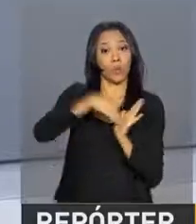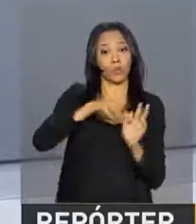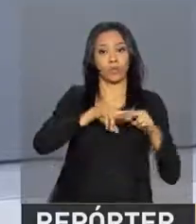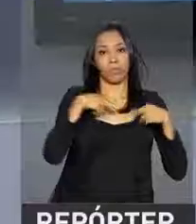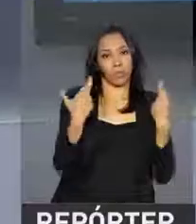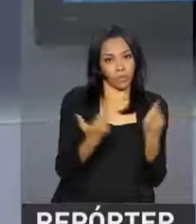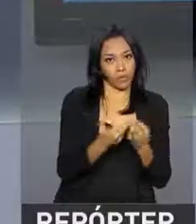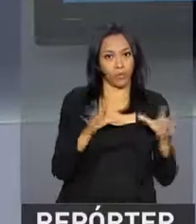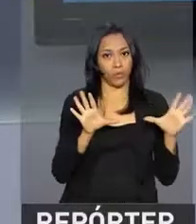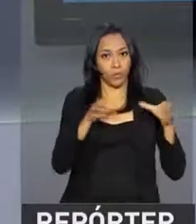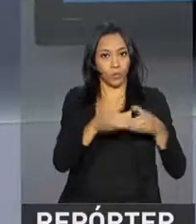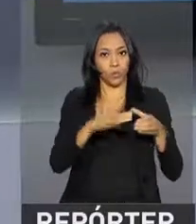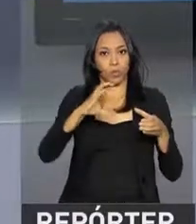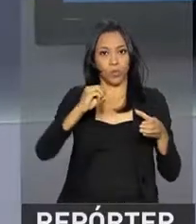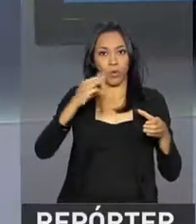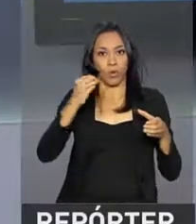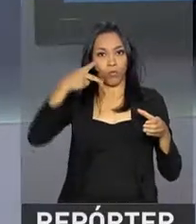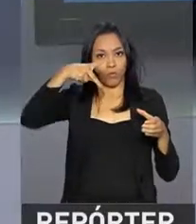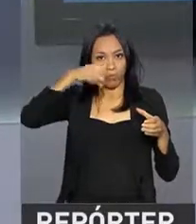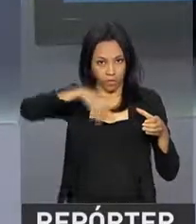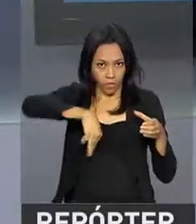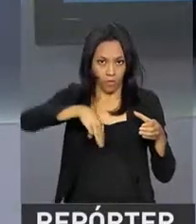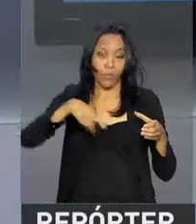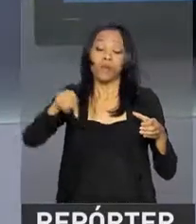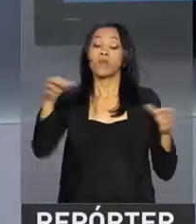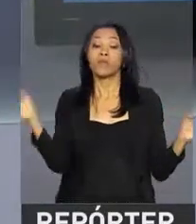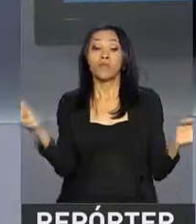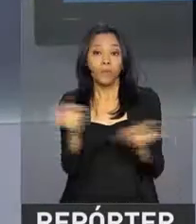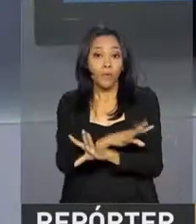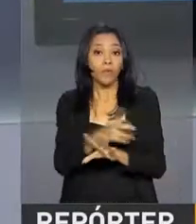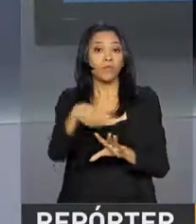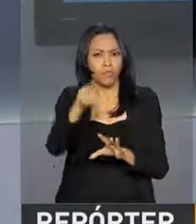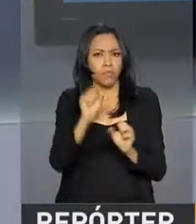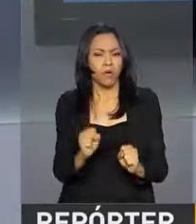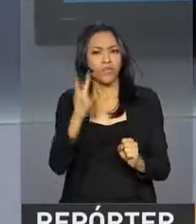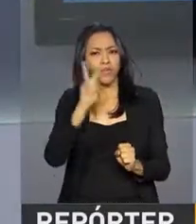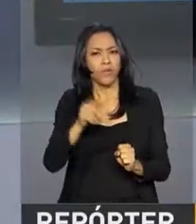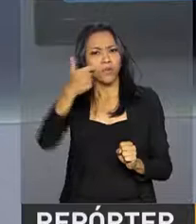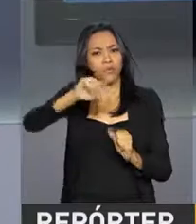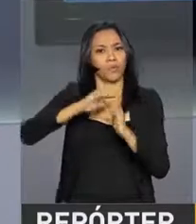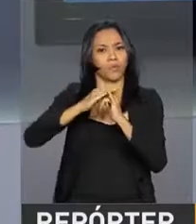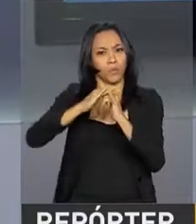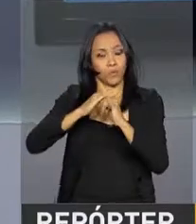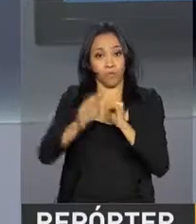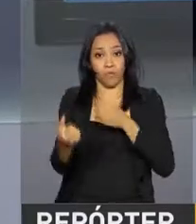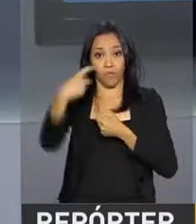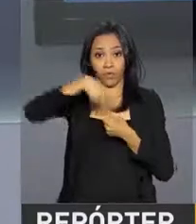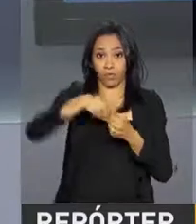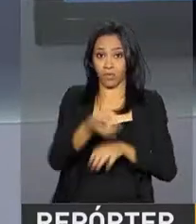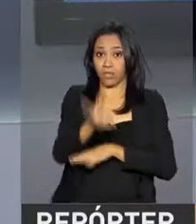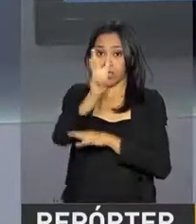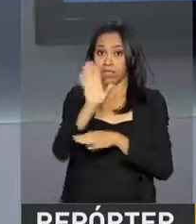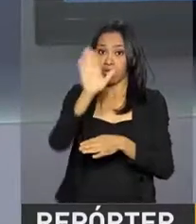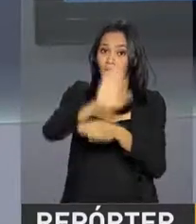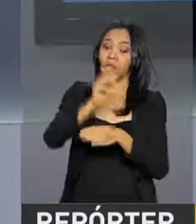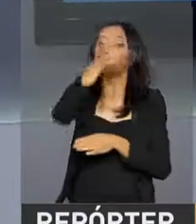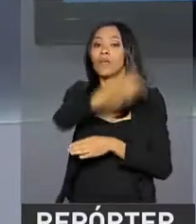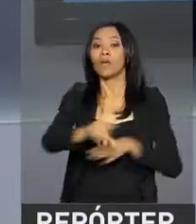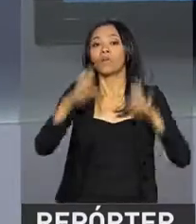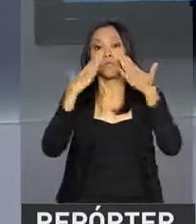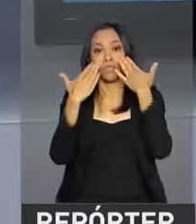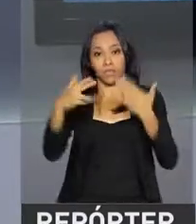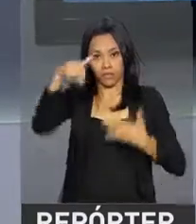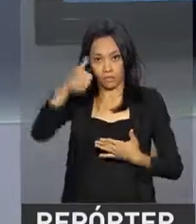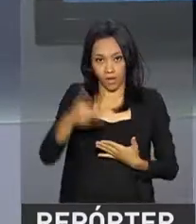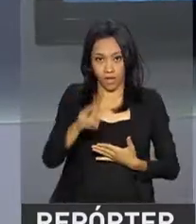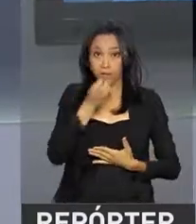Copom. Nós ficamos por aqui. Você pode rever as reportagens no YouTube. Voltamos às 15h na próxima edição do Repórter